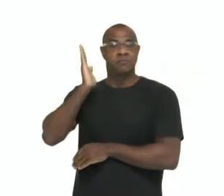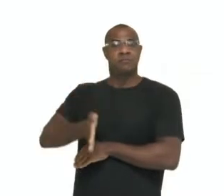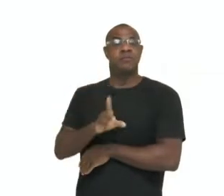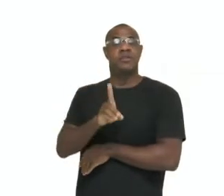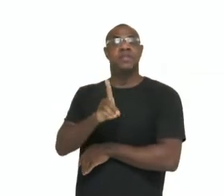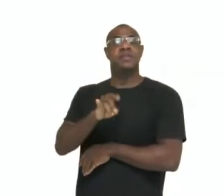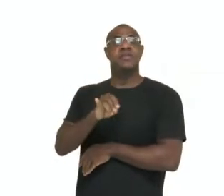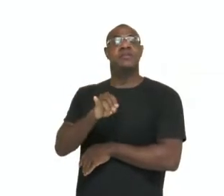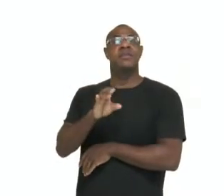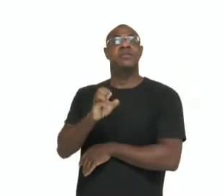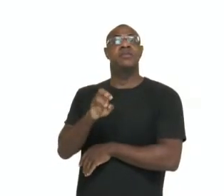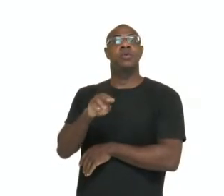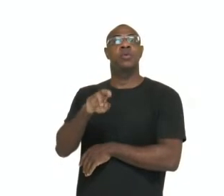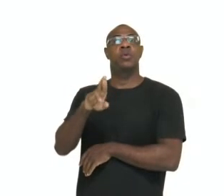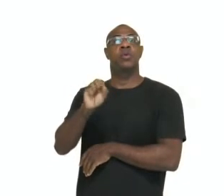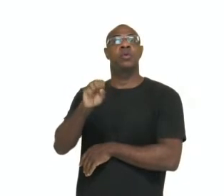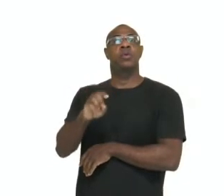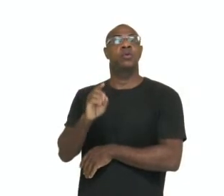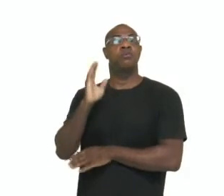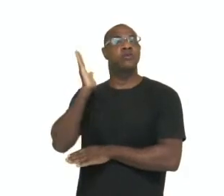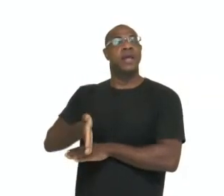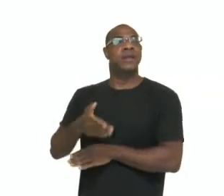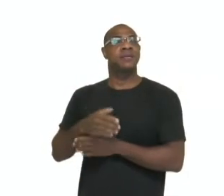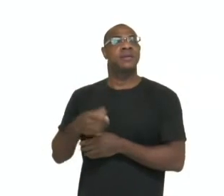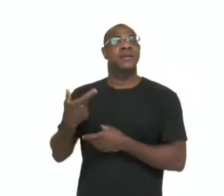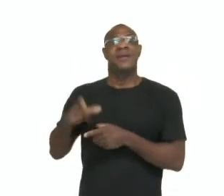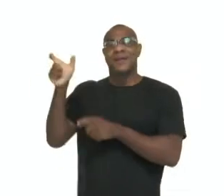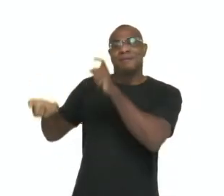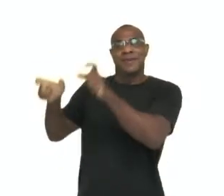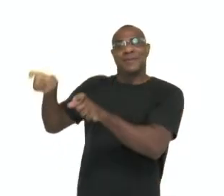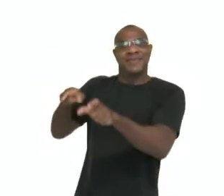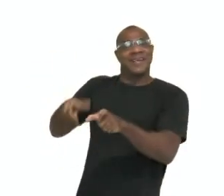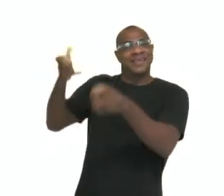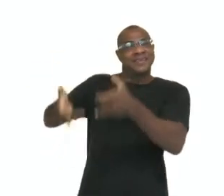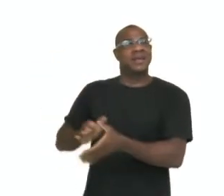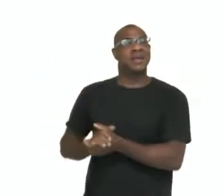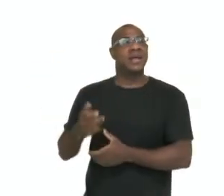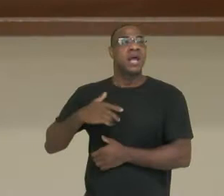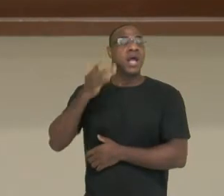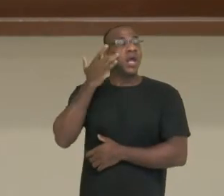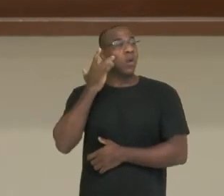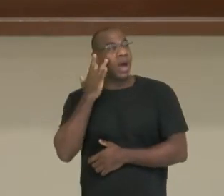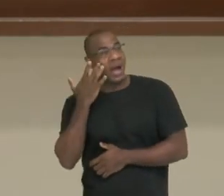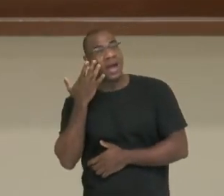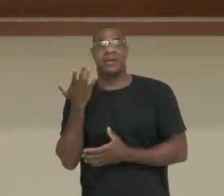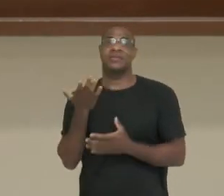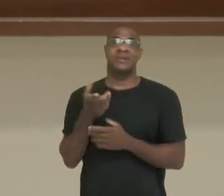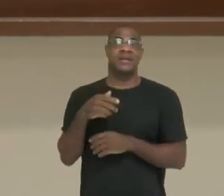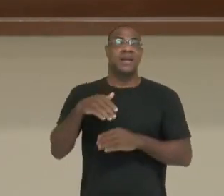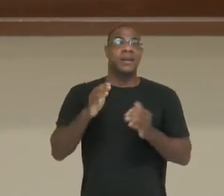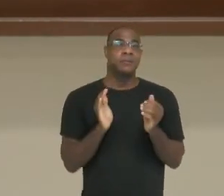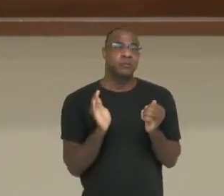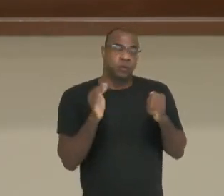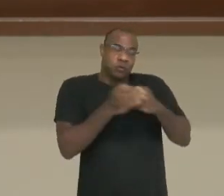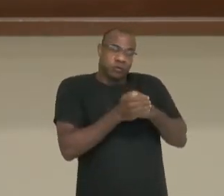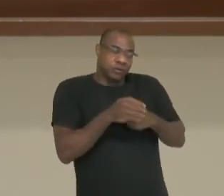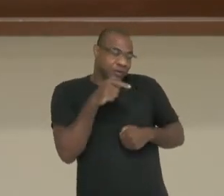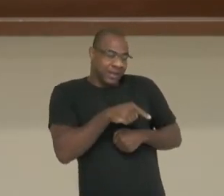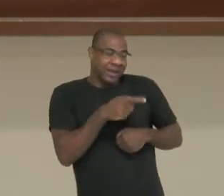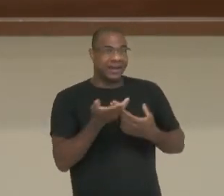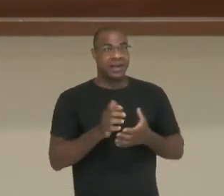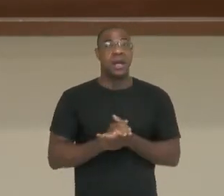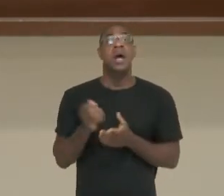dos personagens, ó. Estou para lhe dizer isso há algum tempo, não acho, metido nos cantos, né? Então, eu